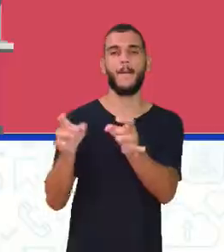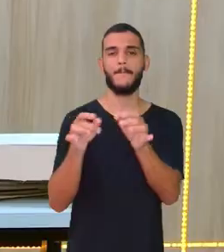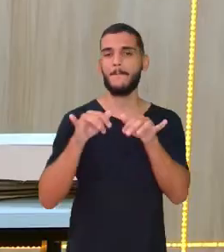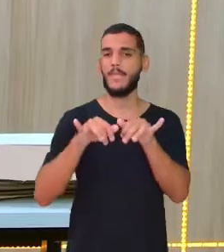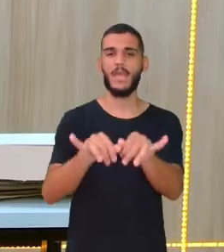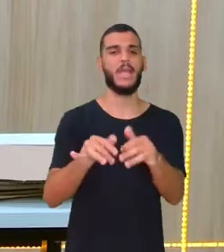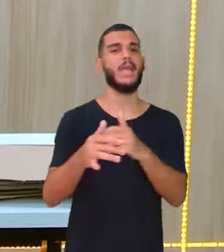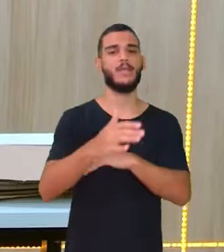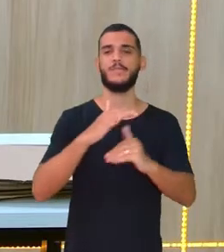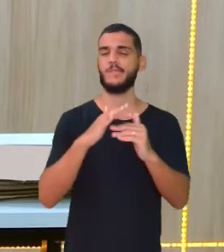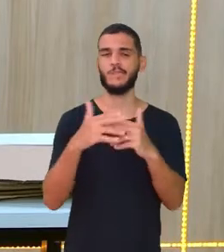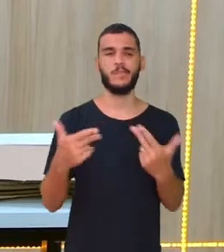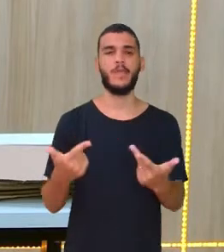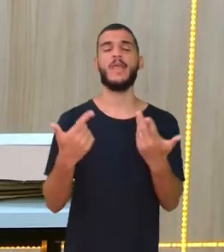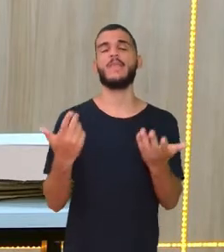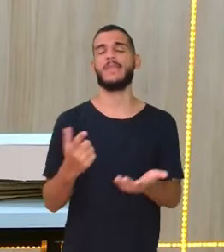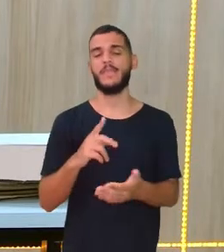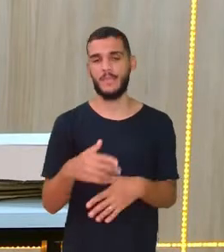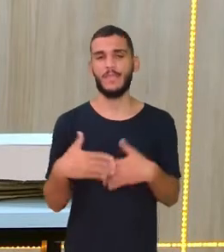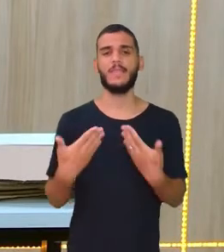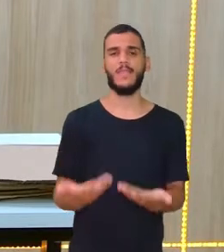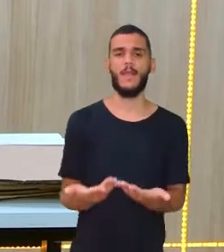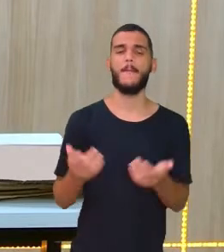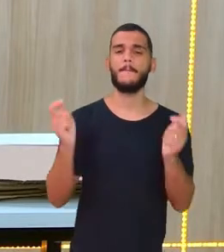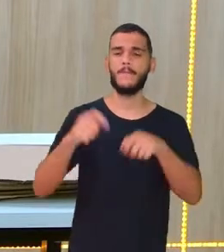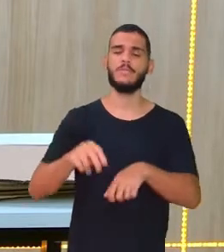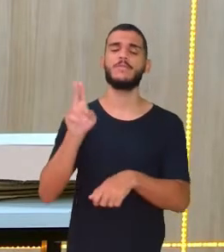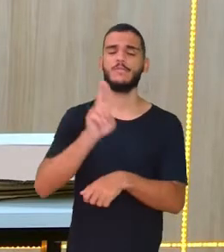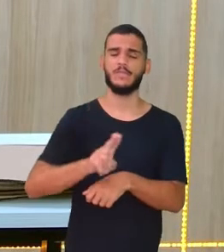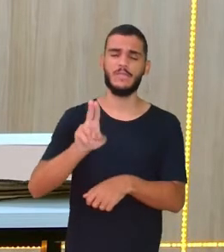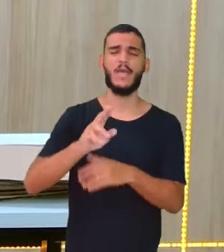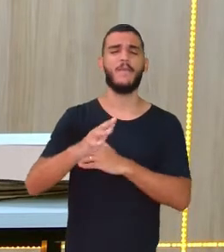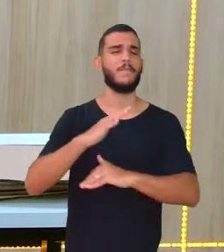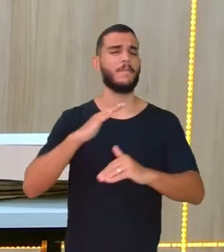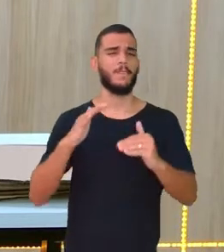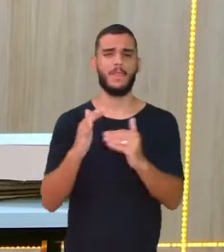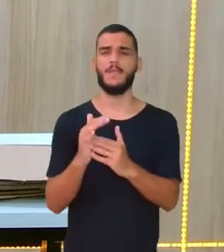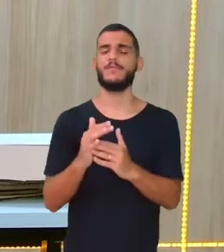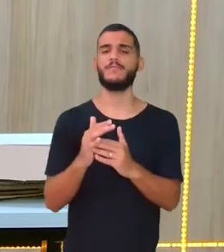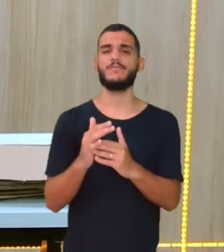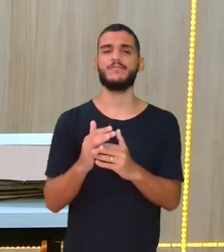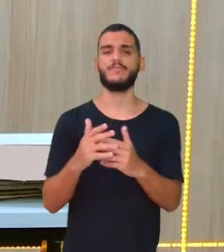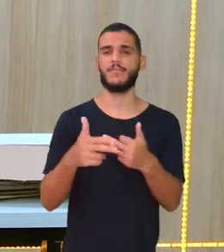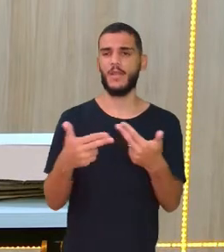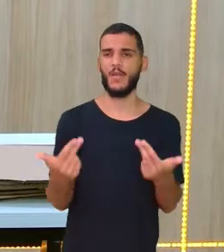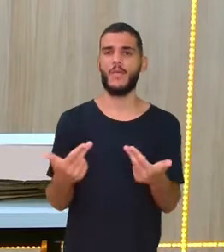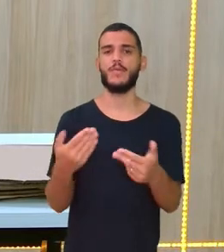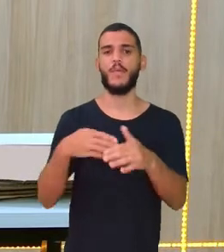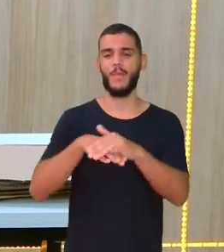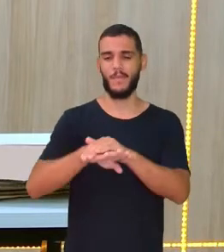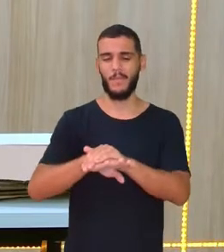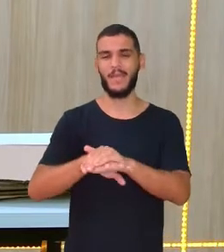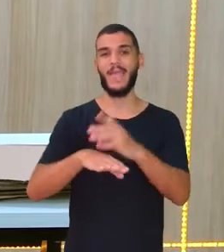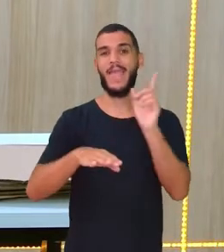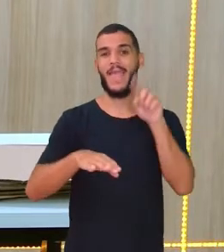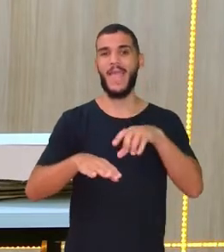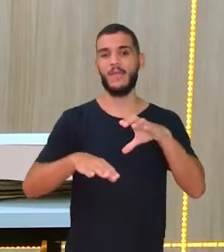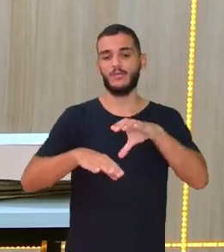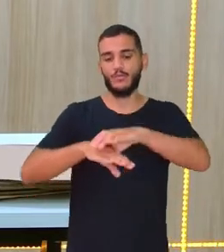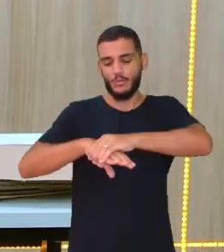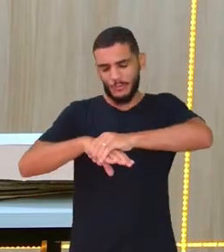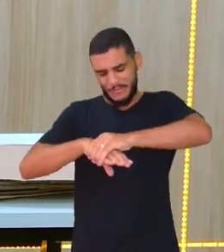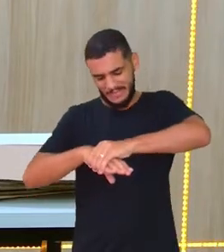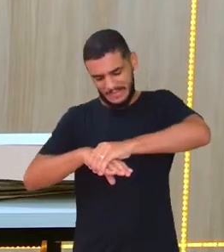aí, o que é que a gente vai poder usar, porque toda essa questão aí de um calçado que aperta bastante ou que está